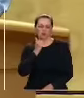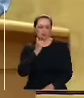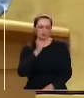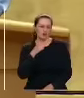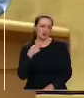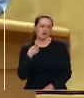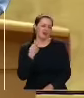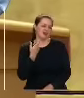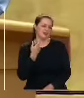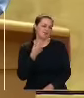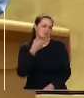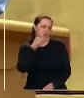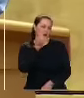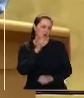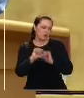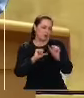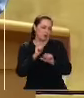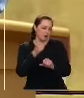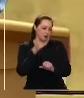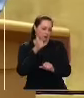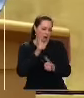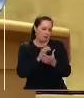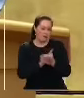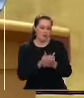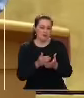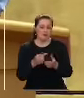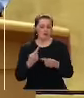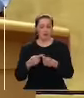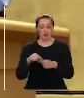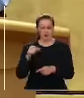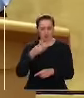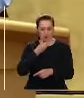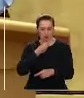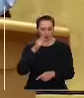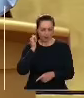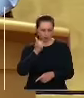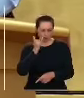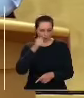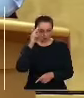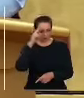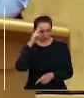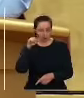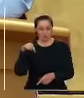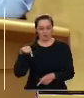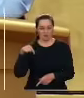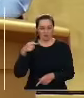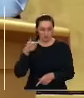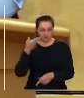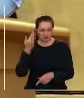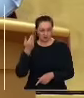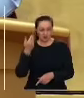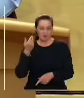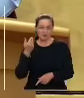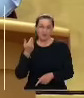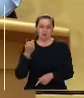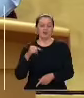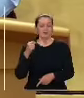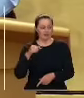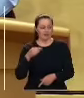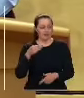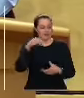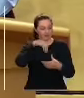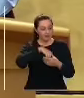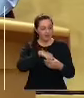se ele trocasse de esposa, ele já não tinha bons olhos, ele já não esperava mais o bem dela. Graças a Deus, na terapia do amor isso se